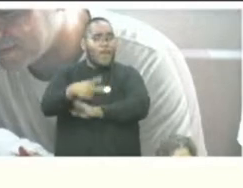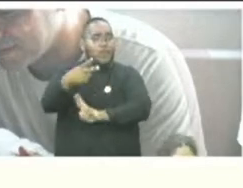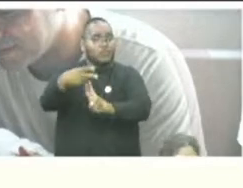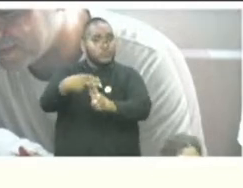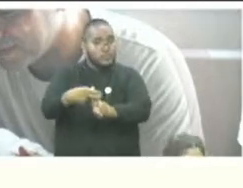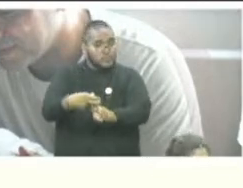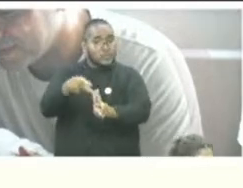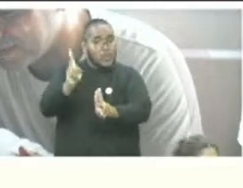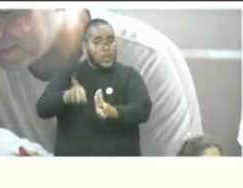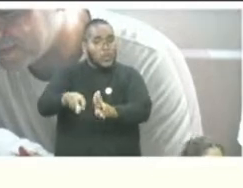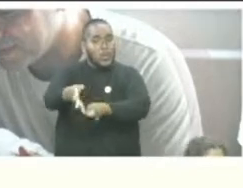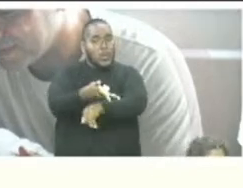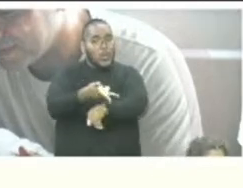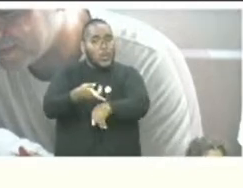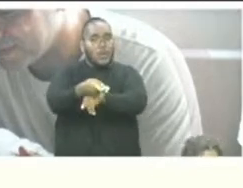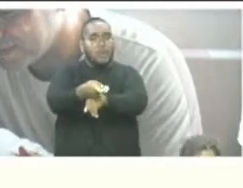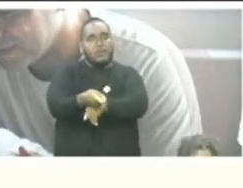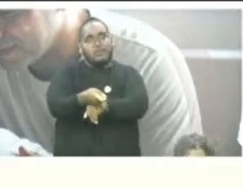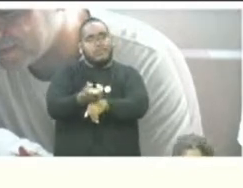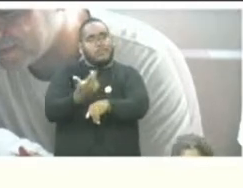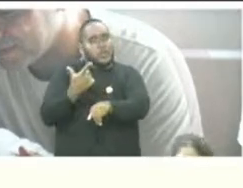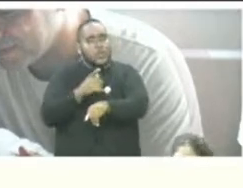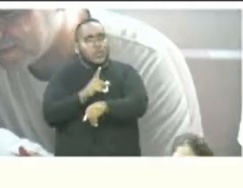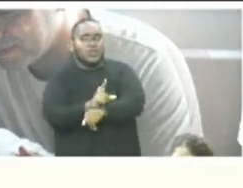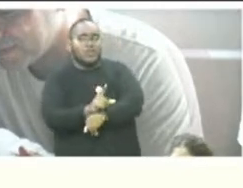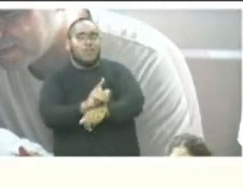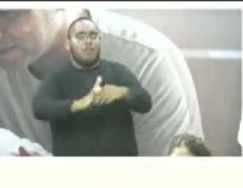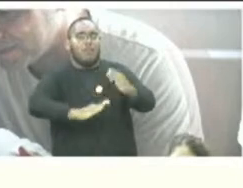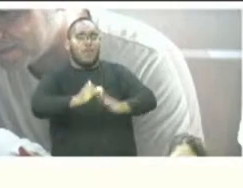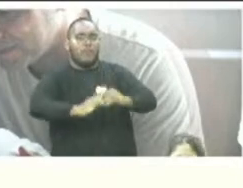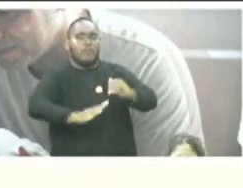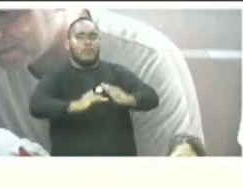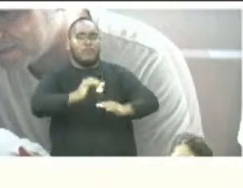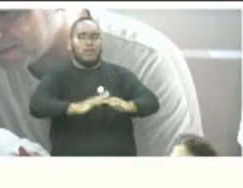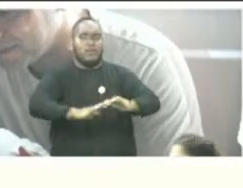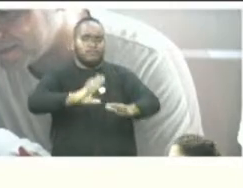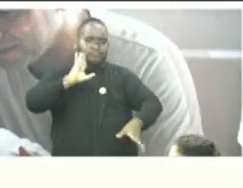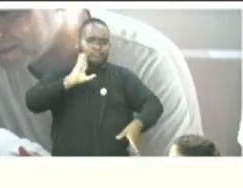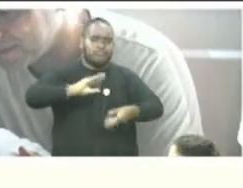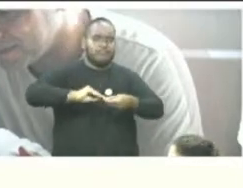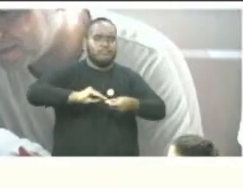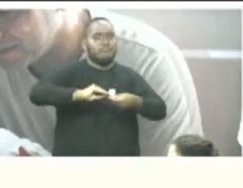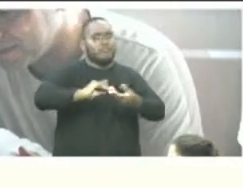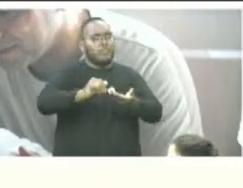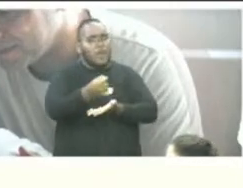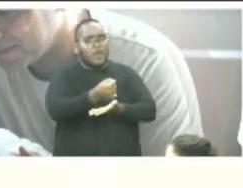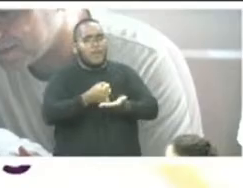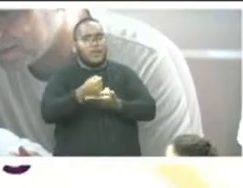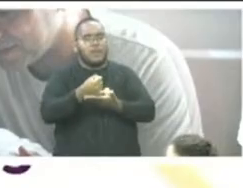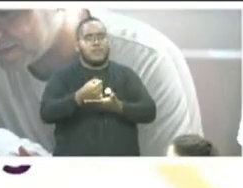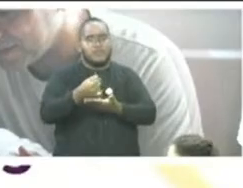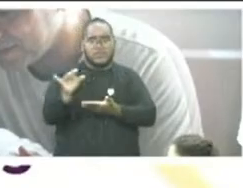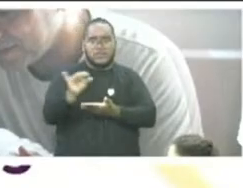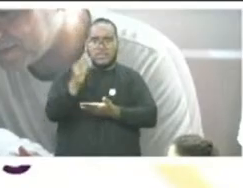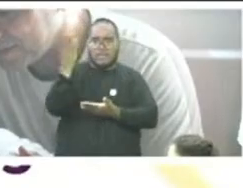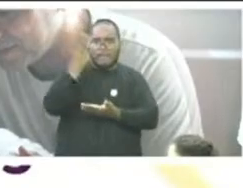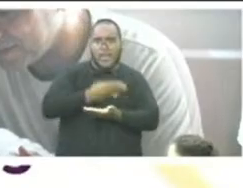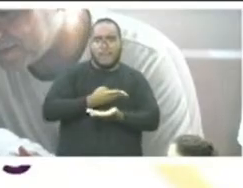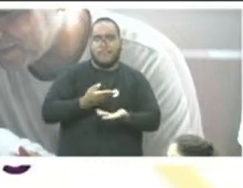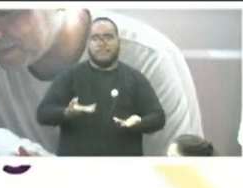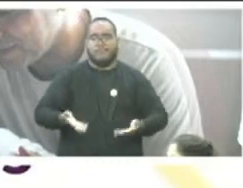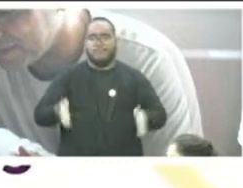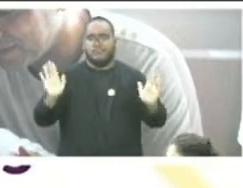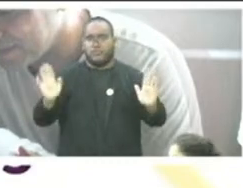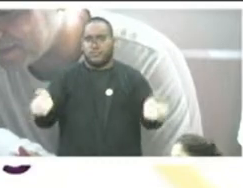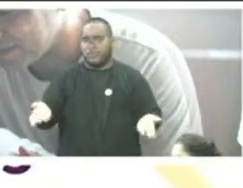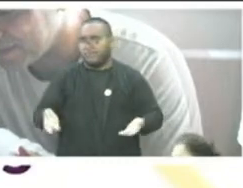a qualificação e para que a gente mantenha os profissionais atualizados com base nas melhores evidências científicas. E aí,